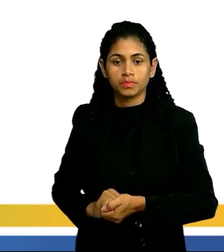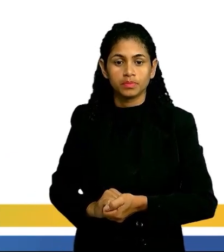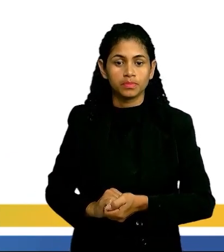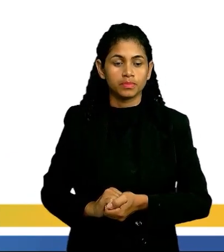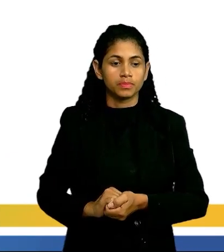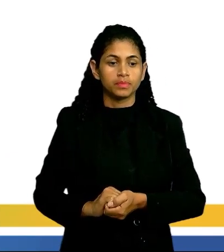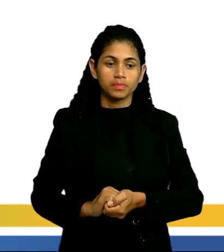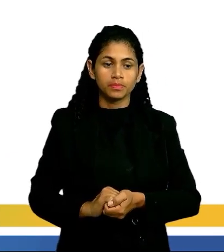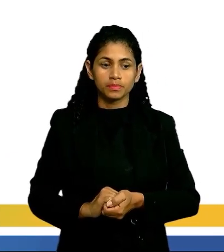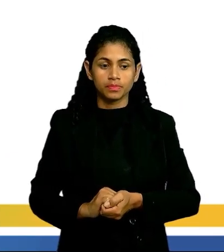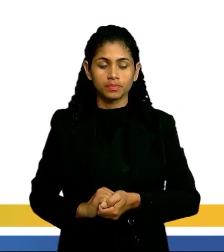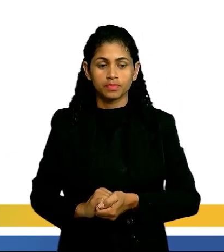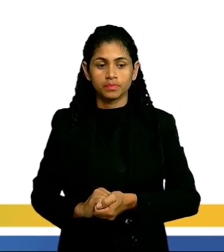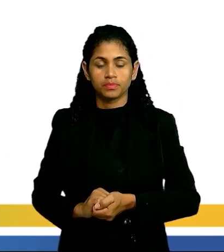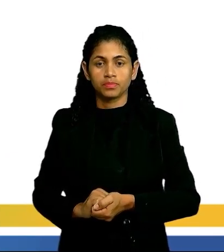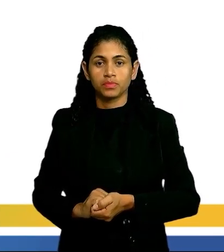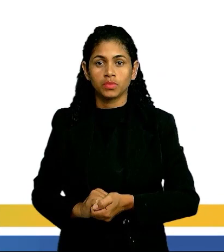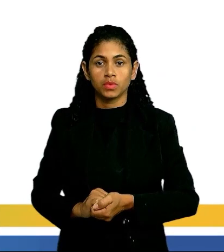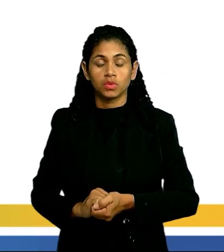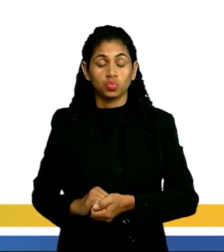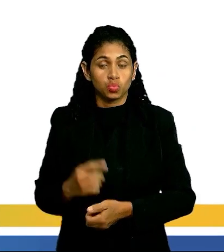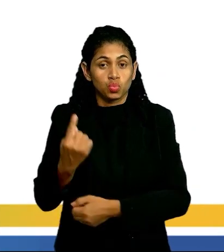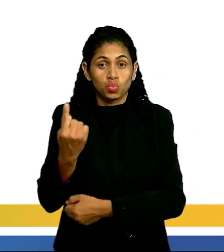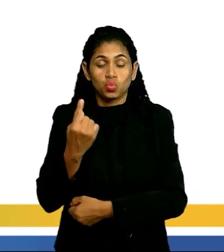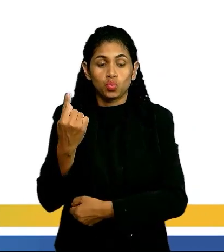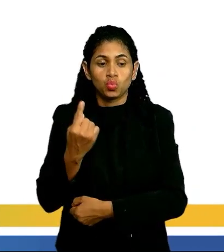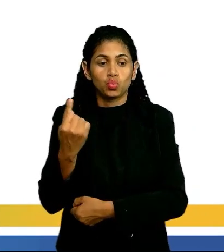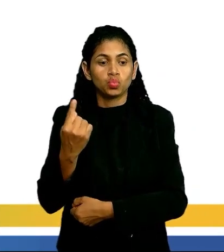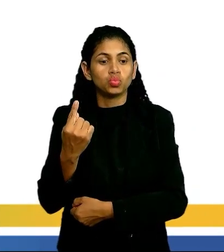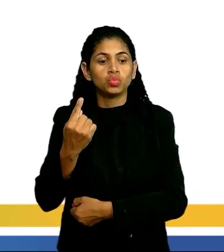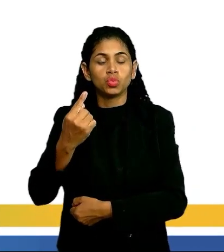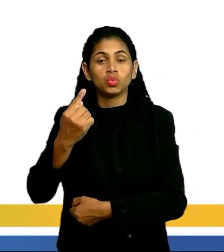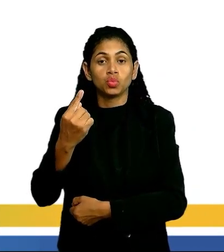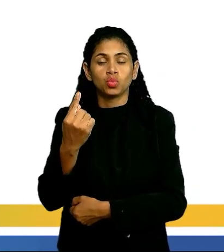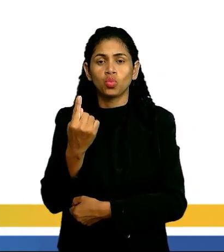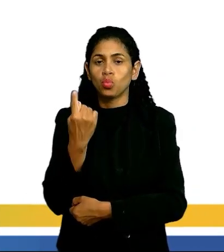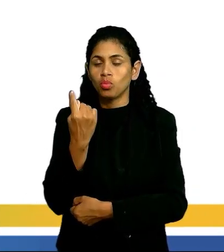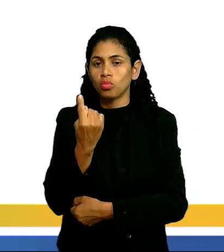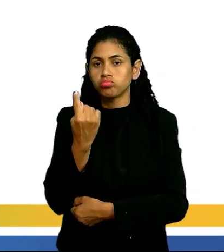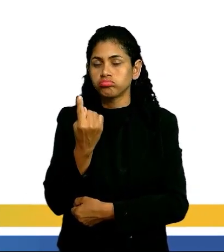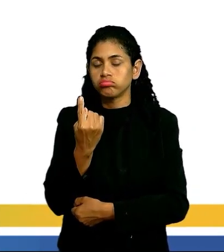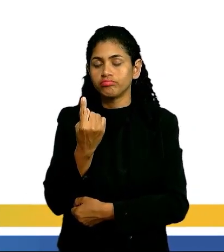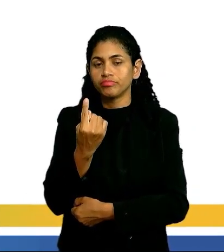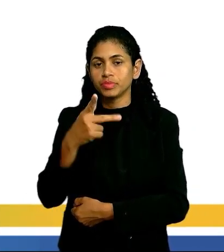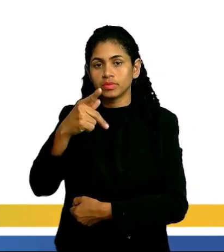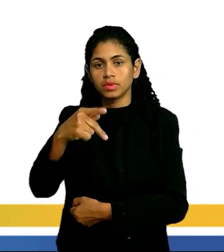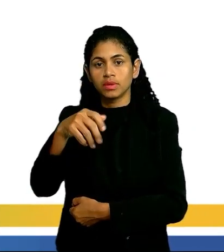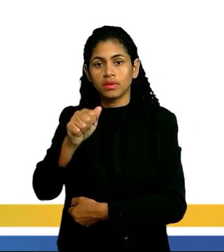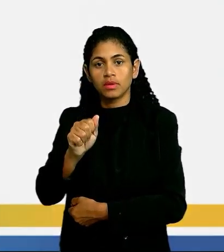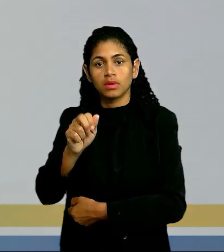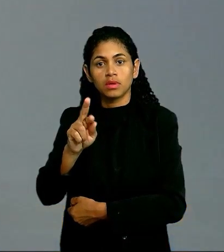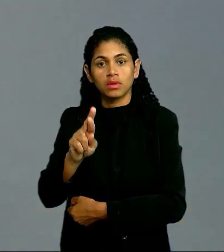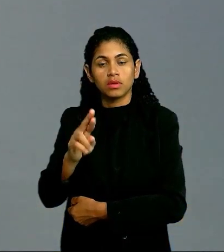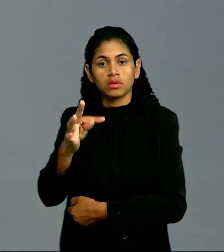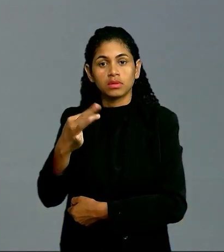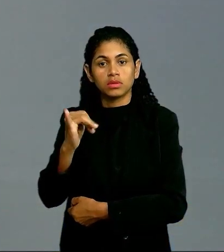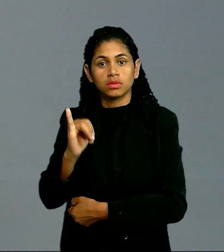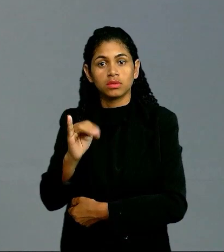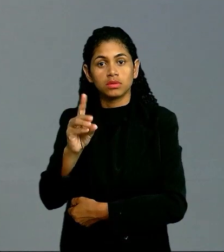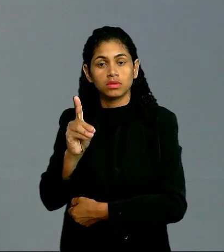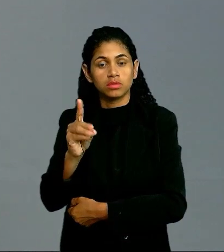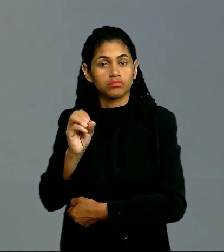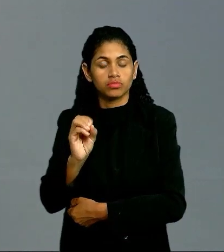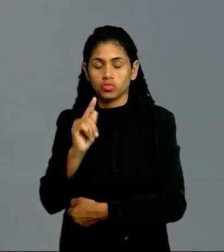ser perseguidos, e um unipartidarismo, ou seja, não há liberdade de partidos. Um único